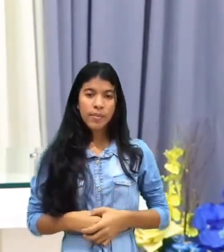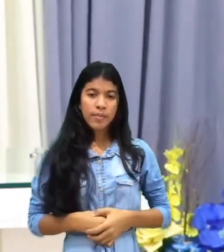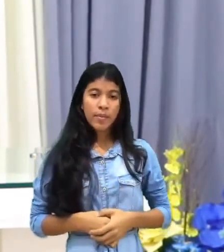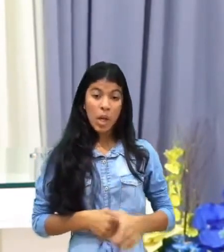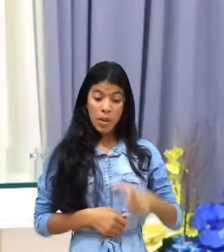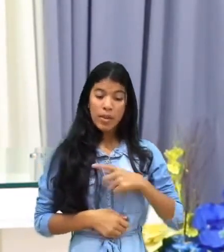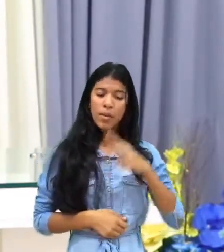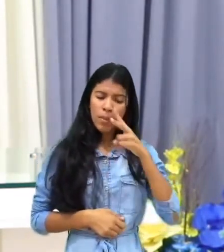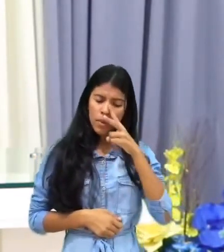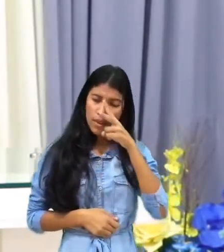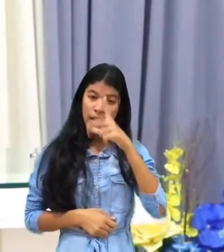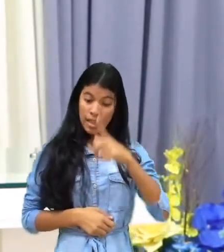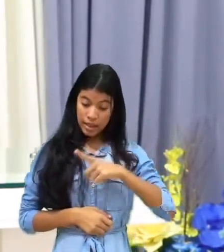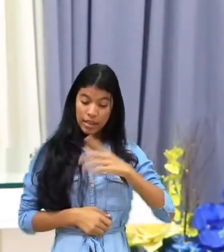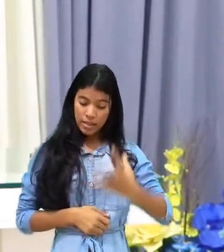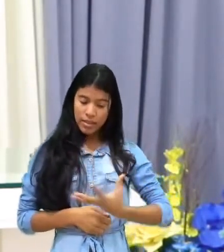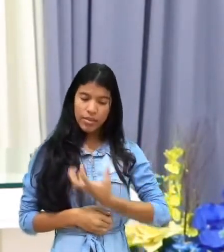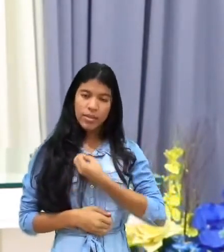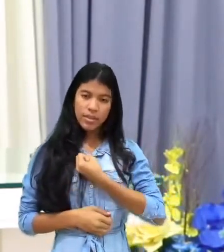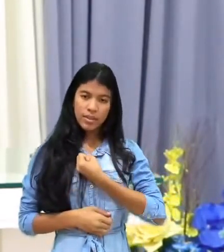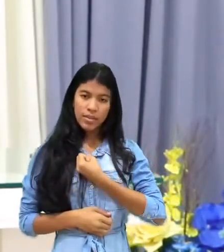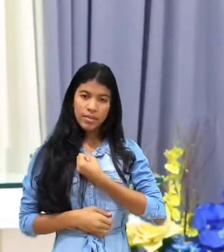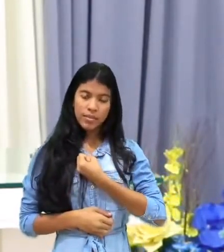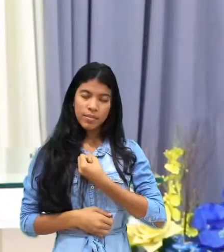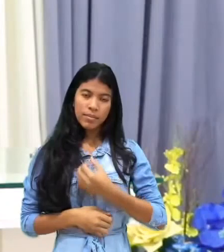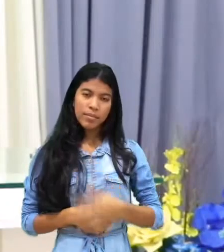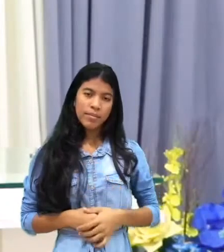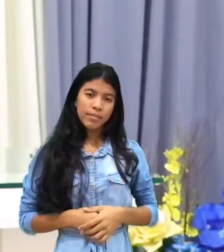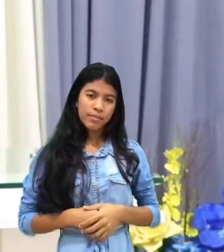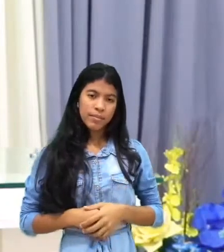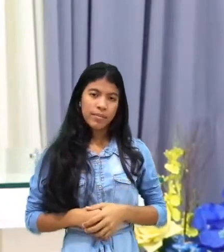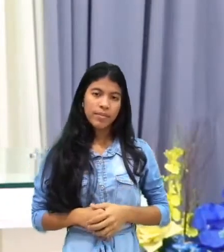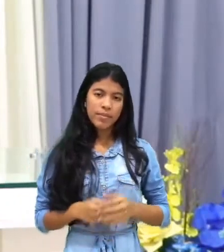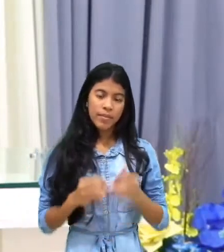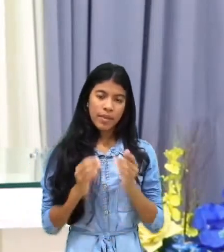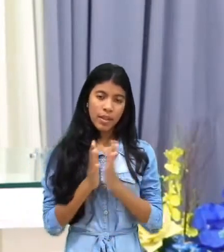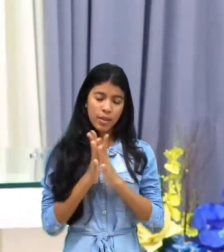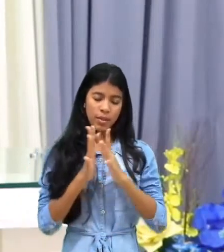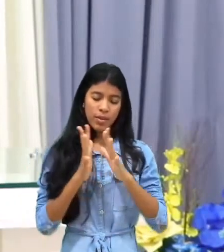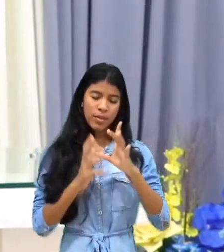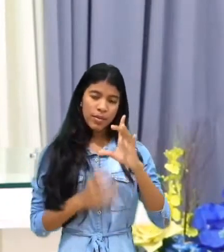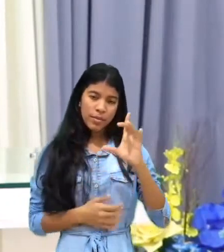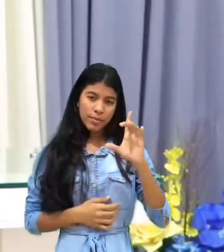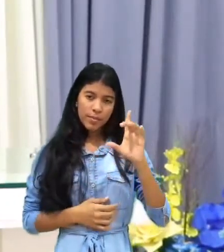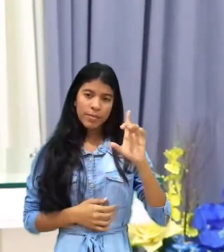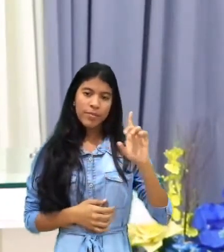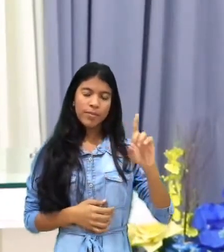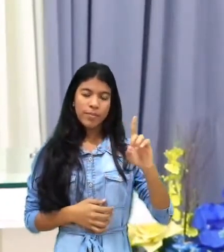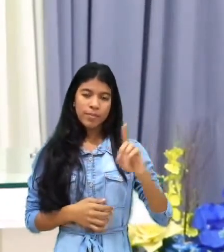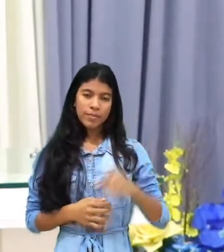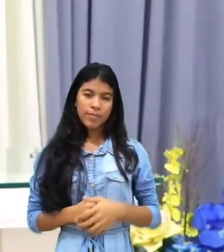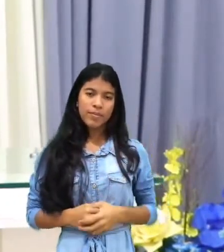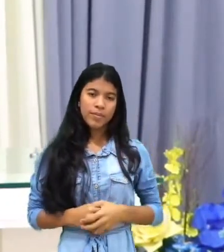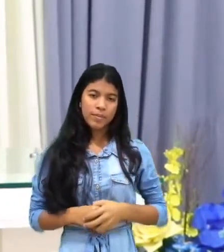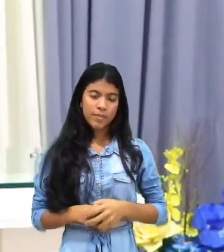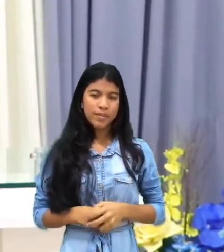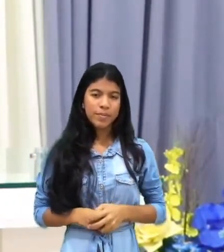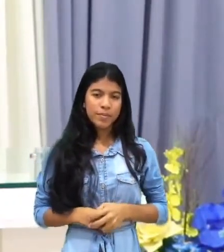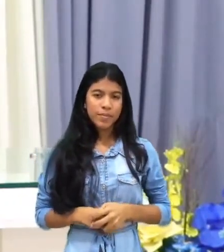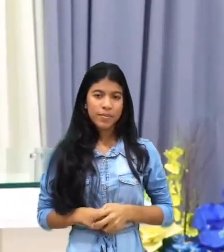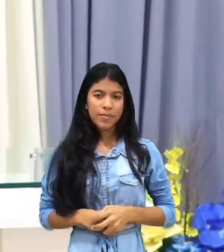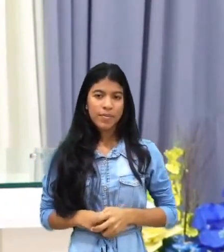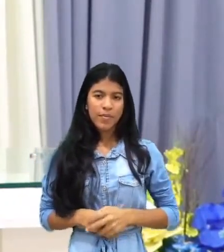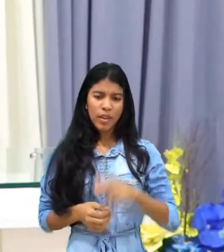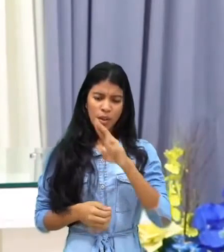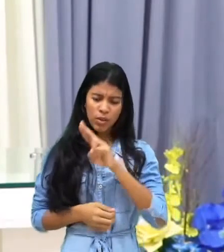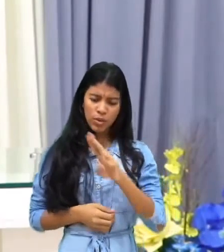tem salvação. Aleluia! Louvado e exaltado seja o precioso